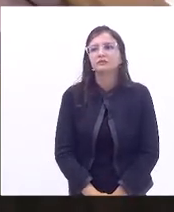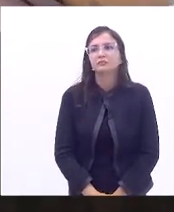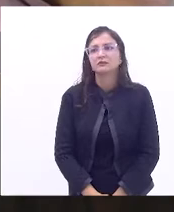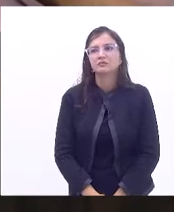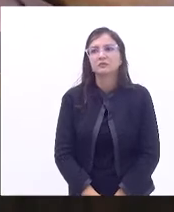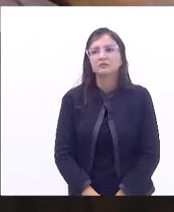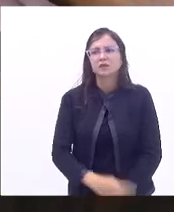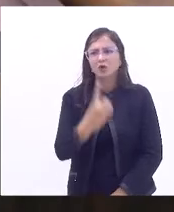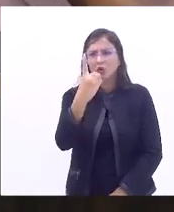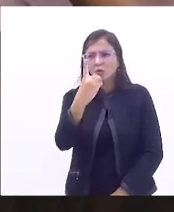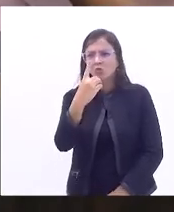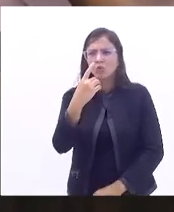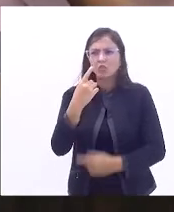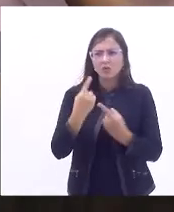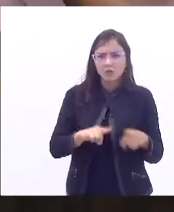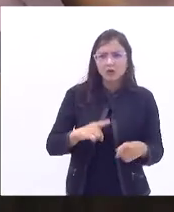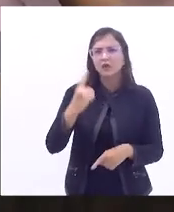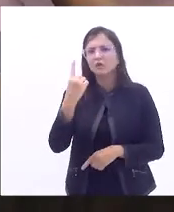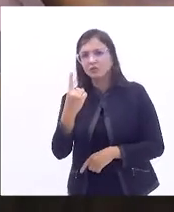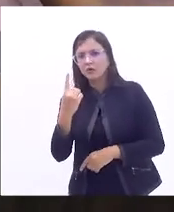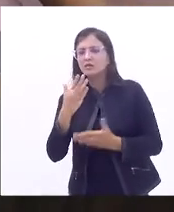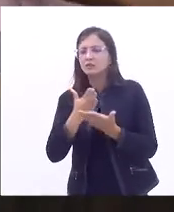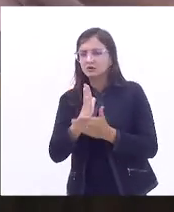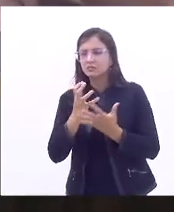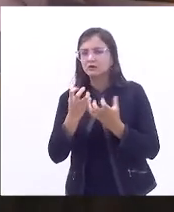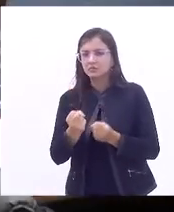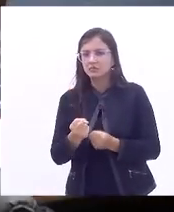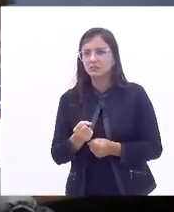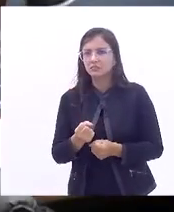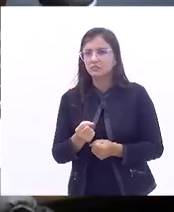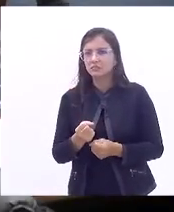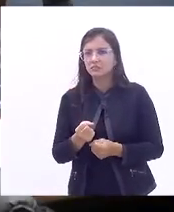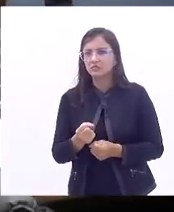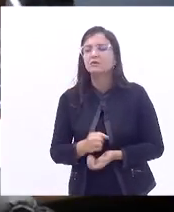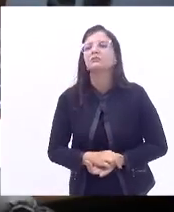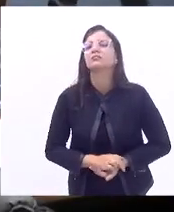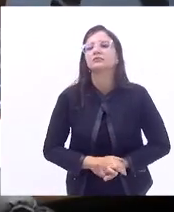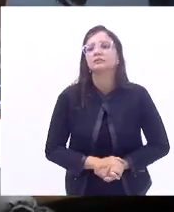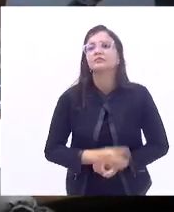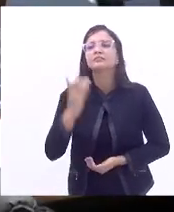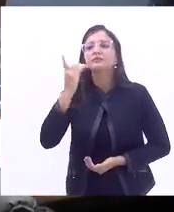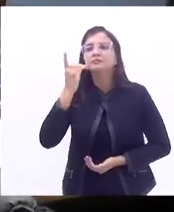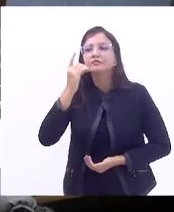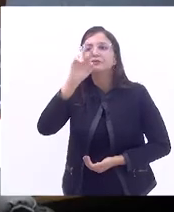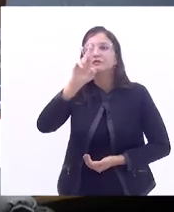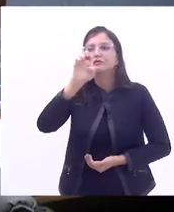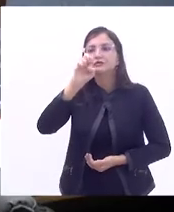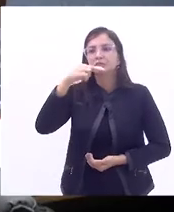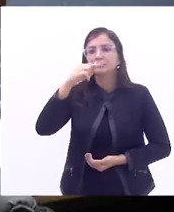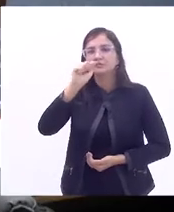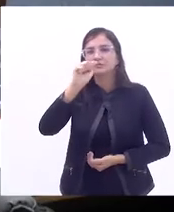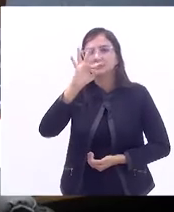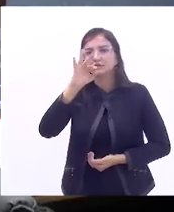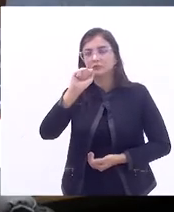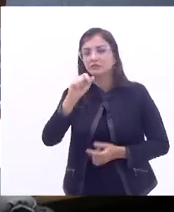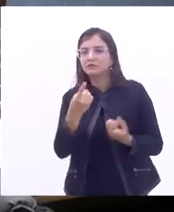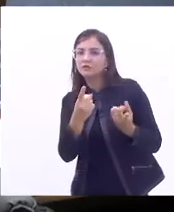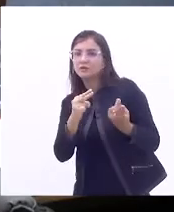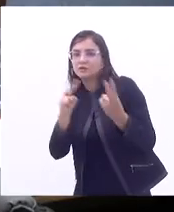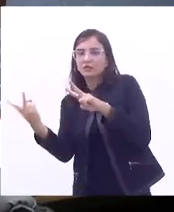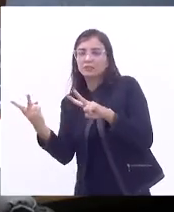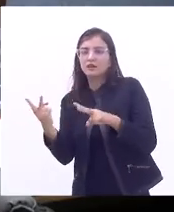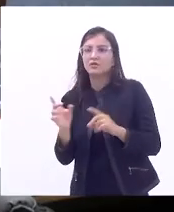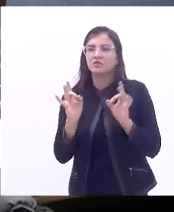Não, um a favor e um contra. Tá bom. Deputada Renata, para encaminhar o destaque, favor do